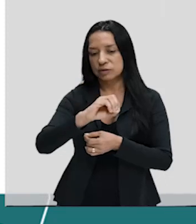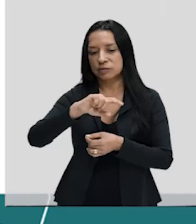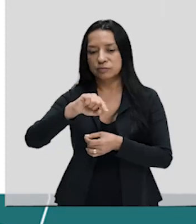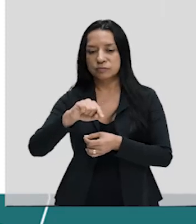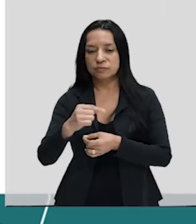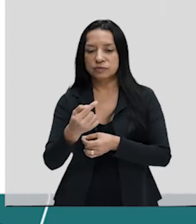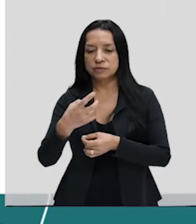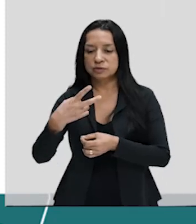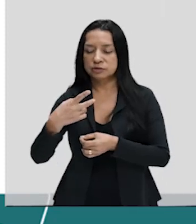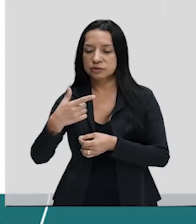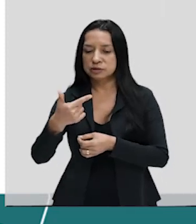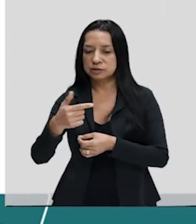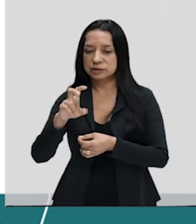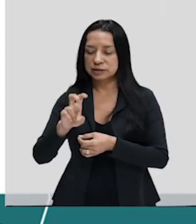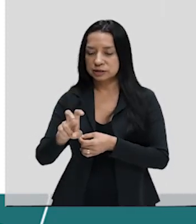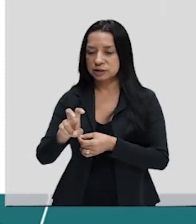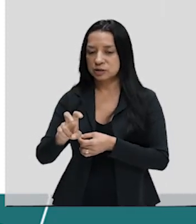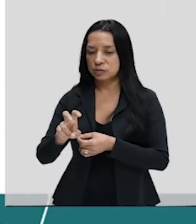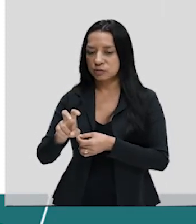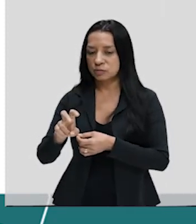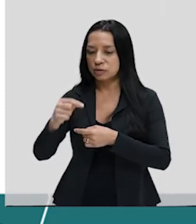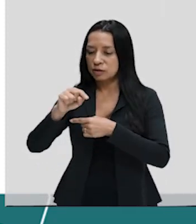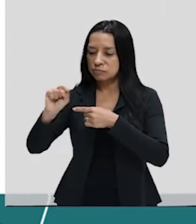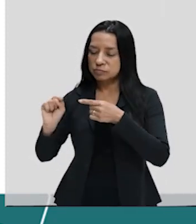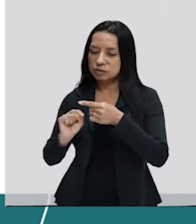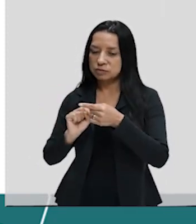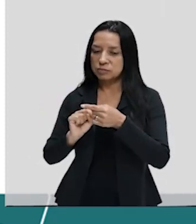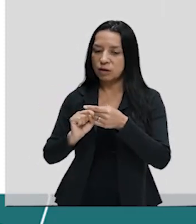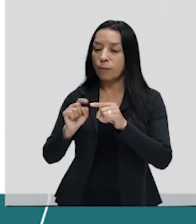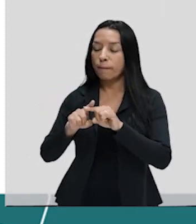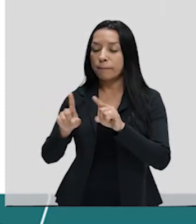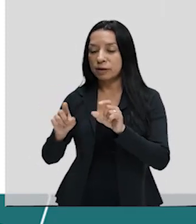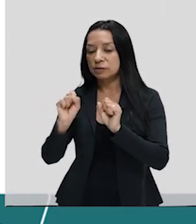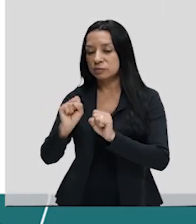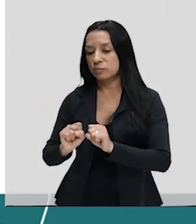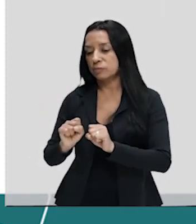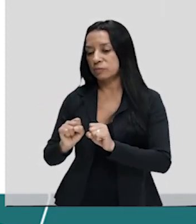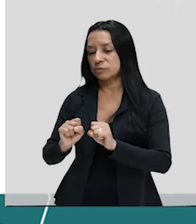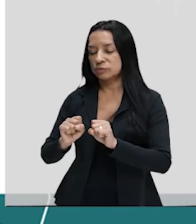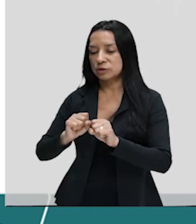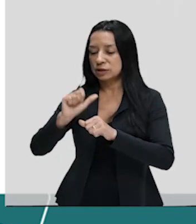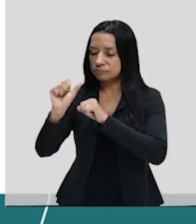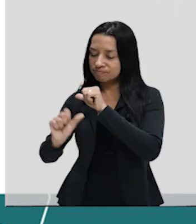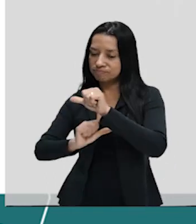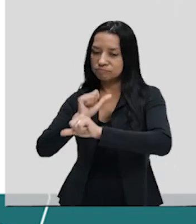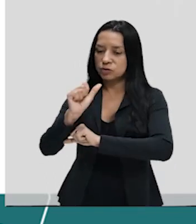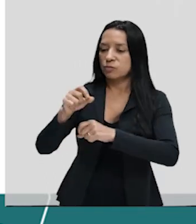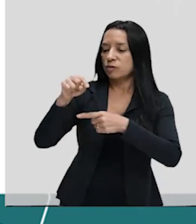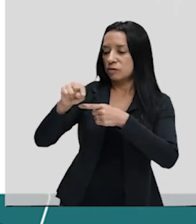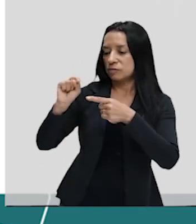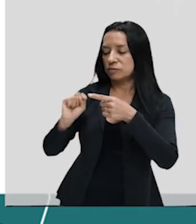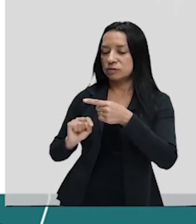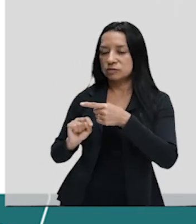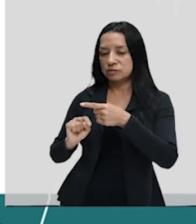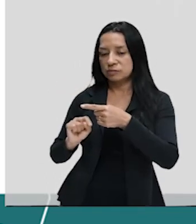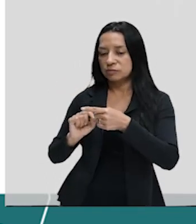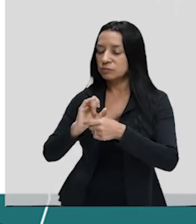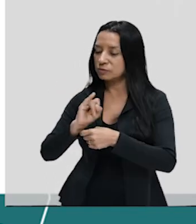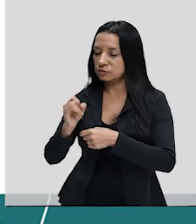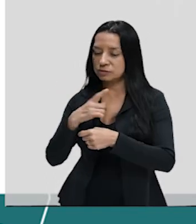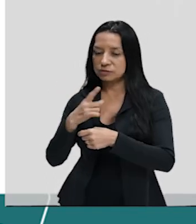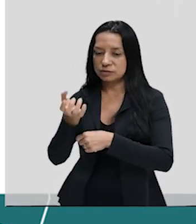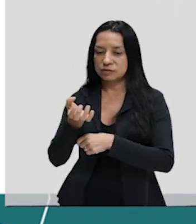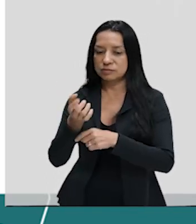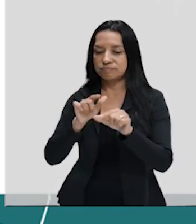pode transformar o 0,25 em fração, se for mais fácil para você trabalhar. Independente de você realizar a